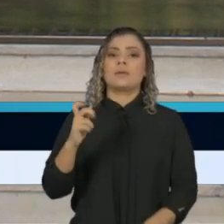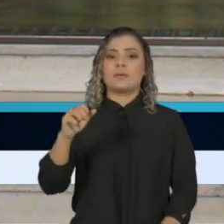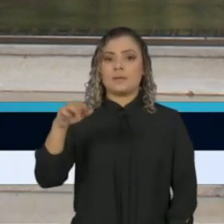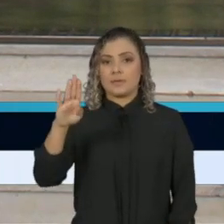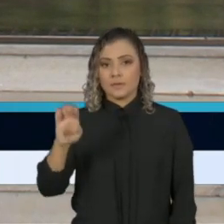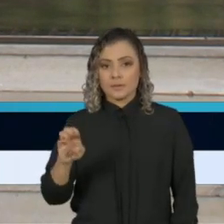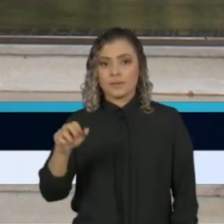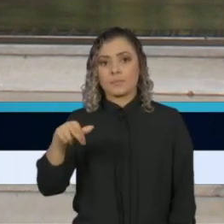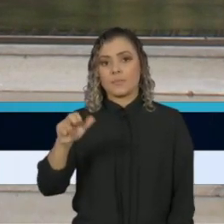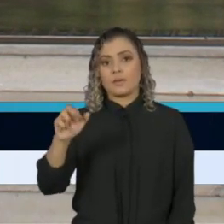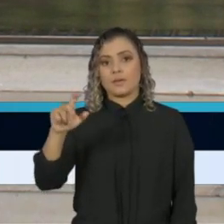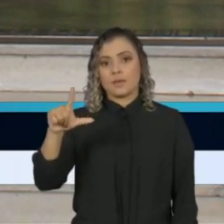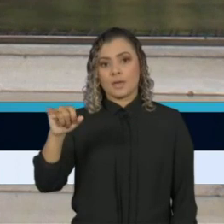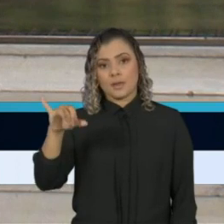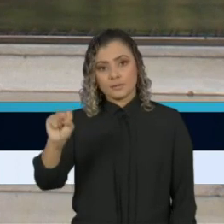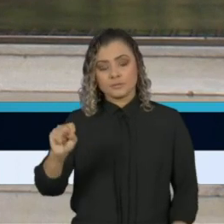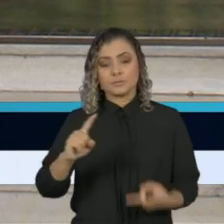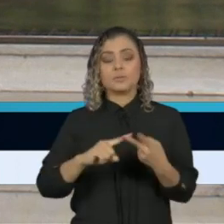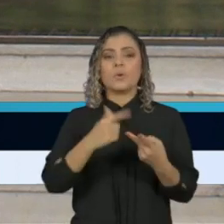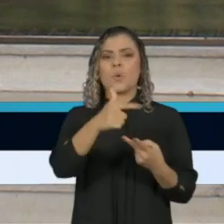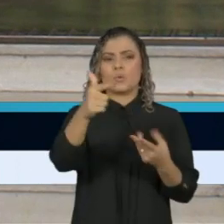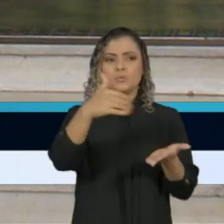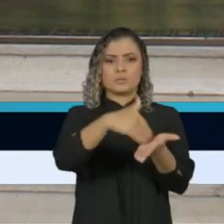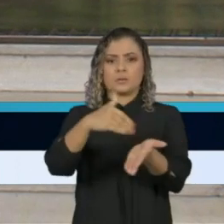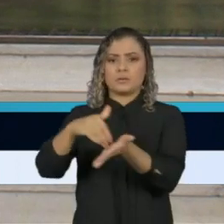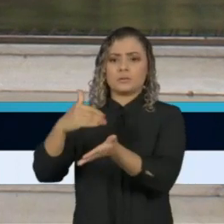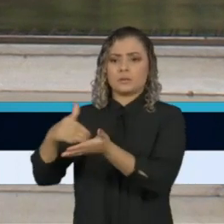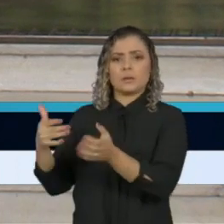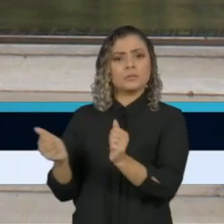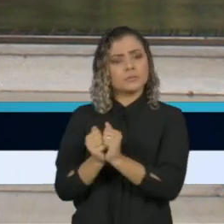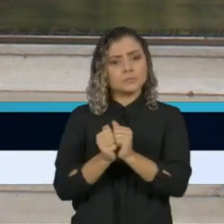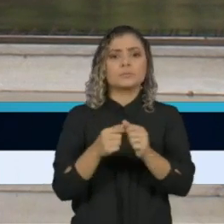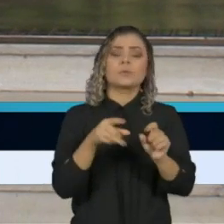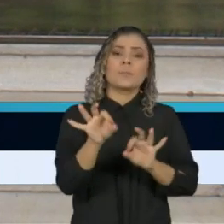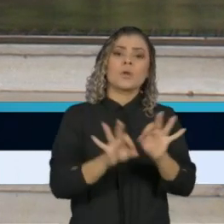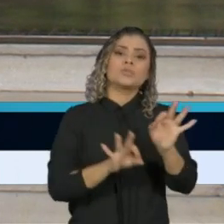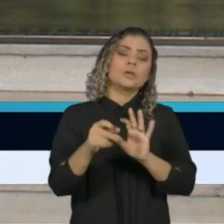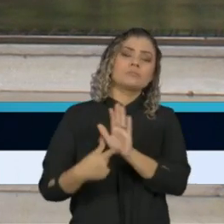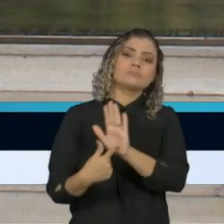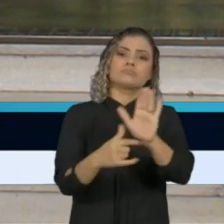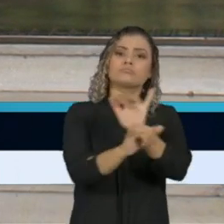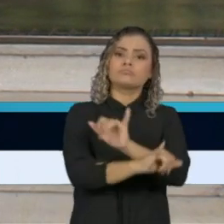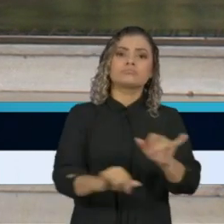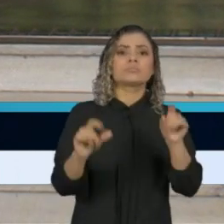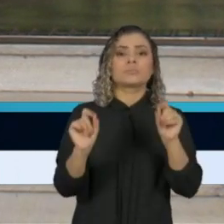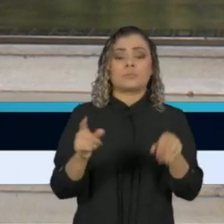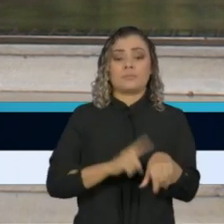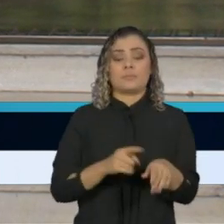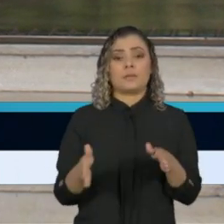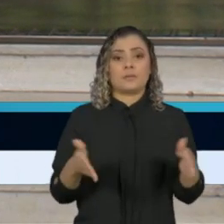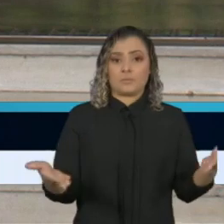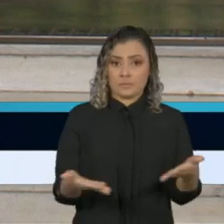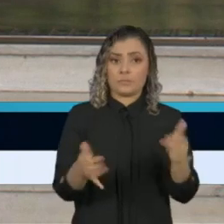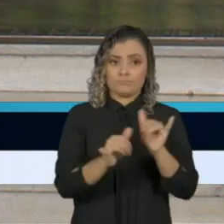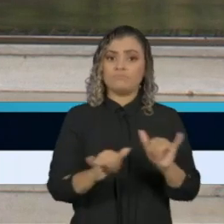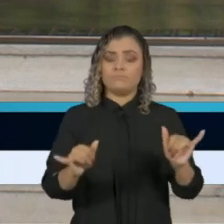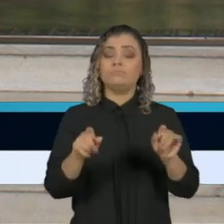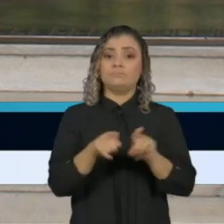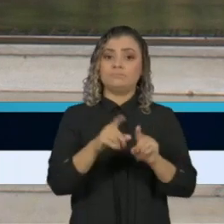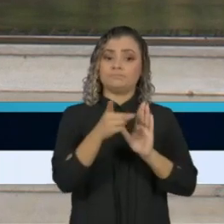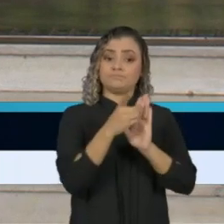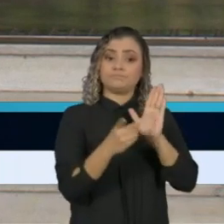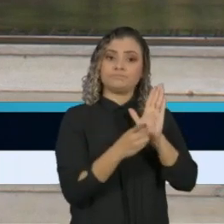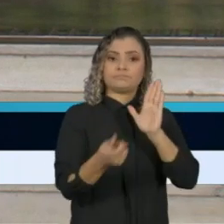outros secretários para promover um programa que será anunciado neste momento, inclusive por